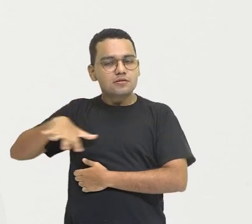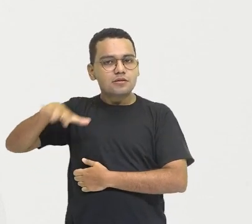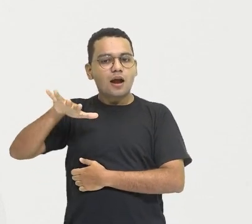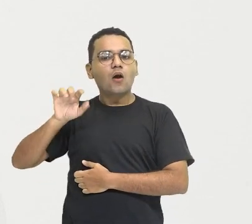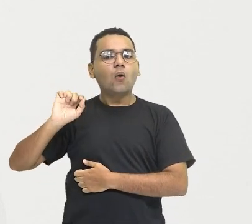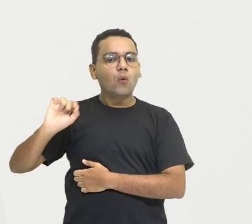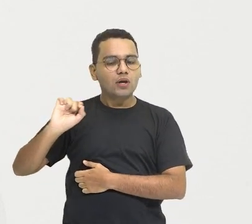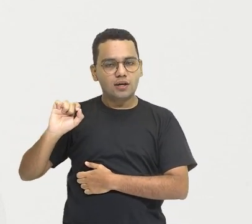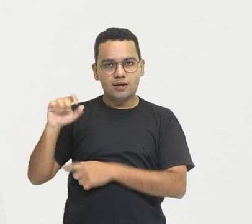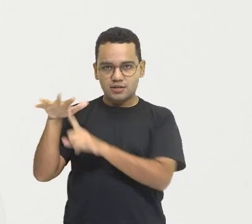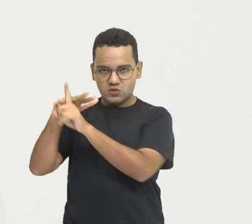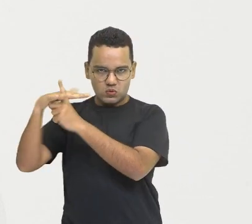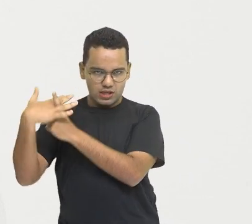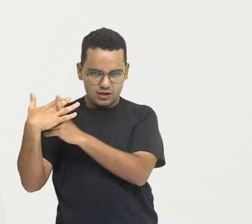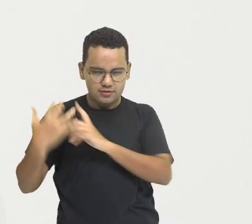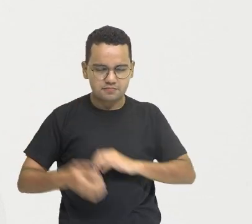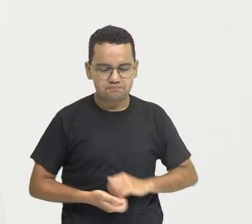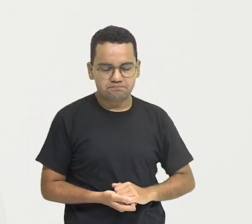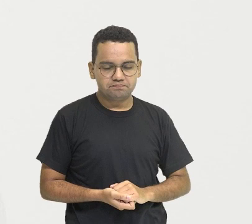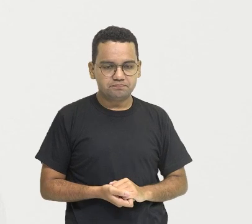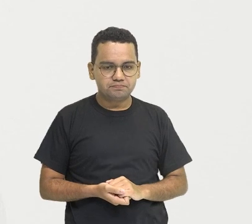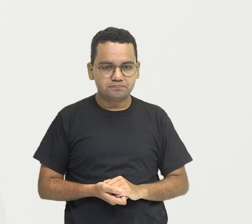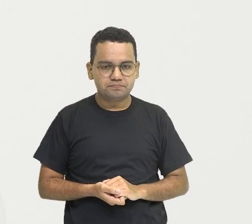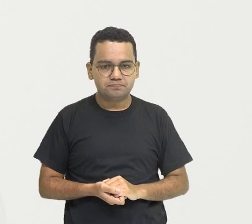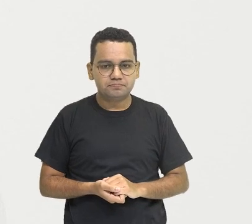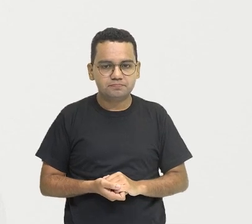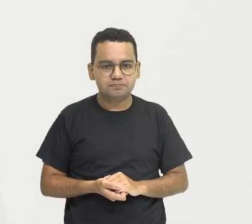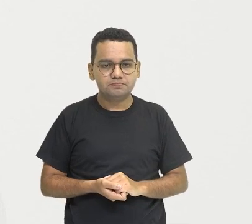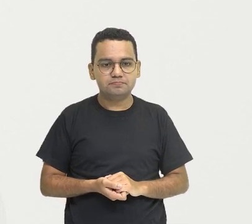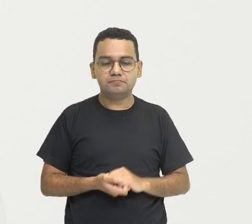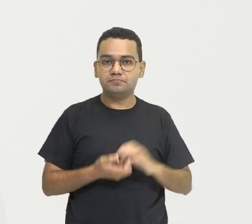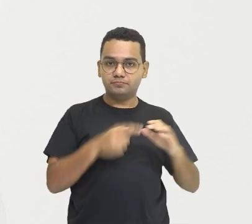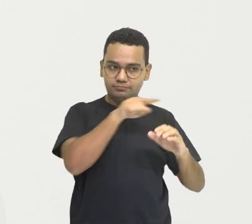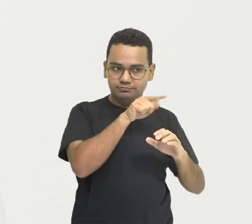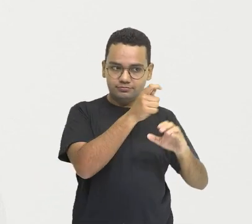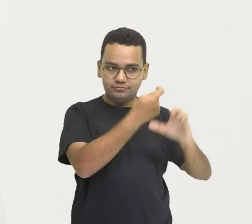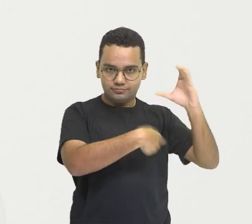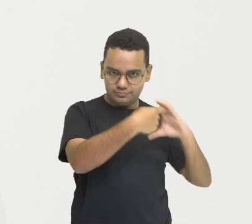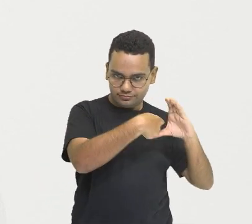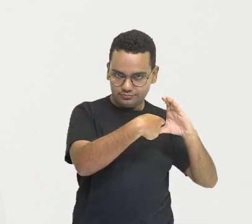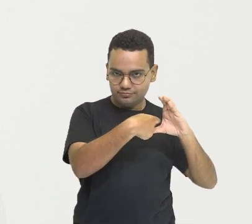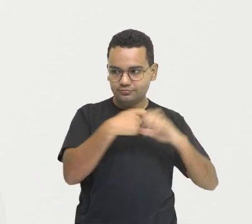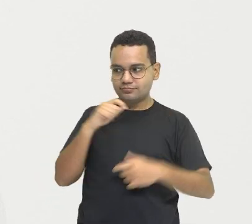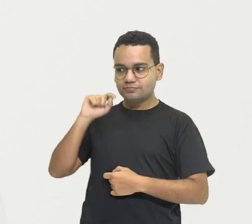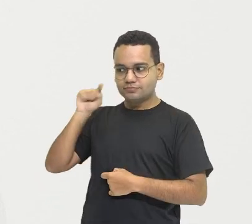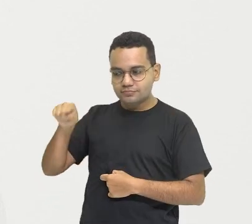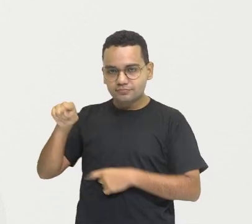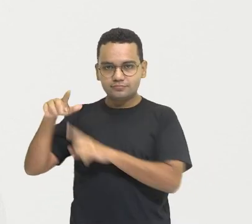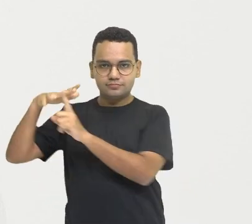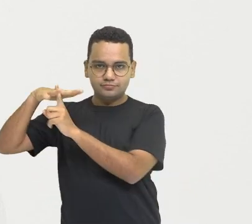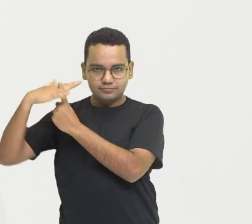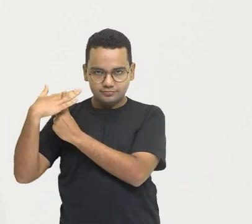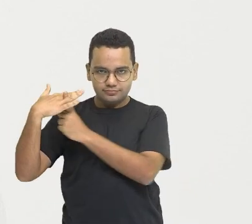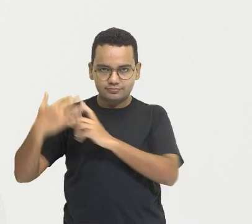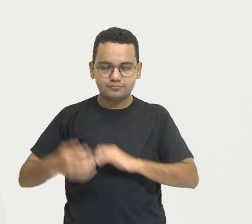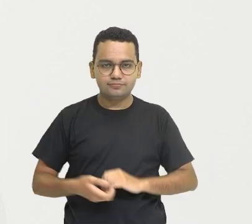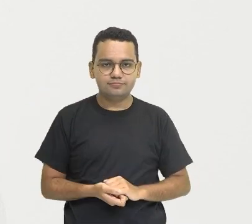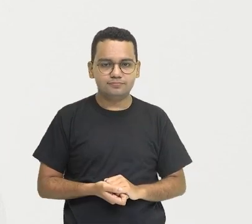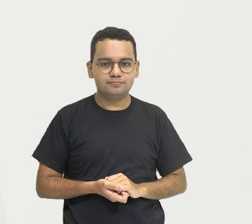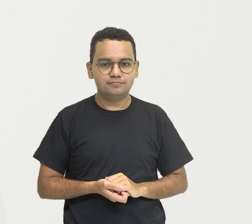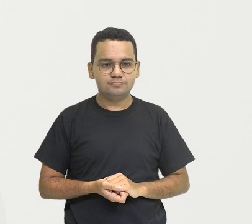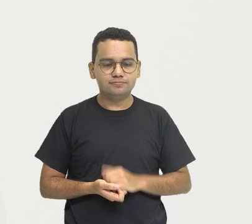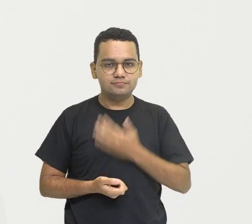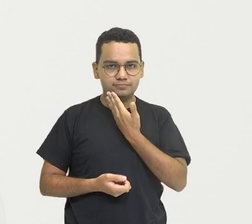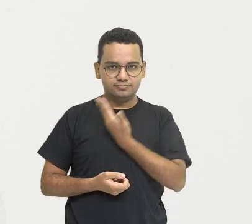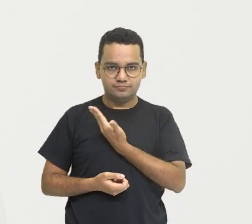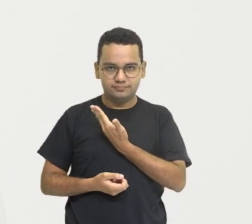bloco socialista, tá? Vamos lá? Estados Unidos liderava o bloco capitalista, a União Soviética liderava o